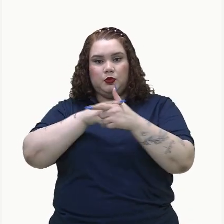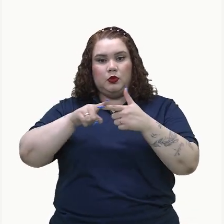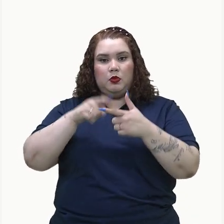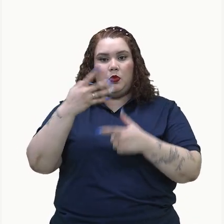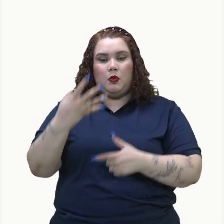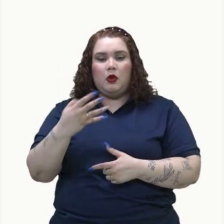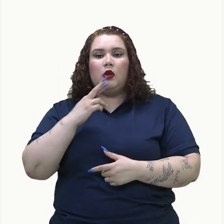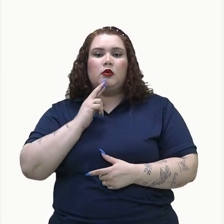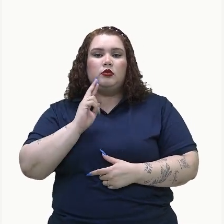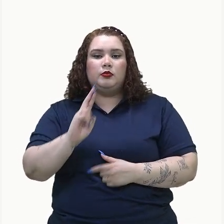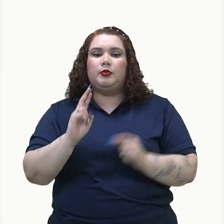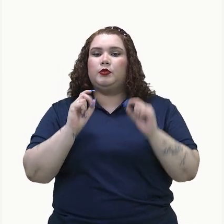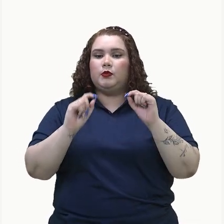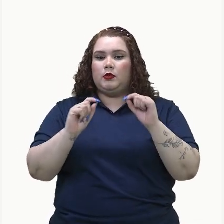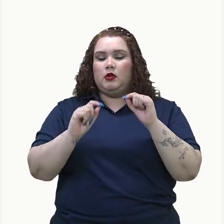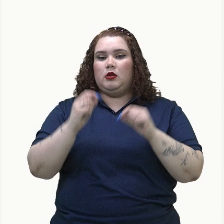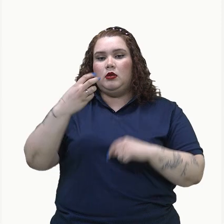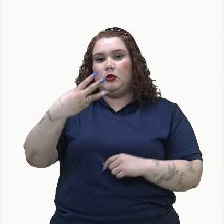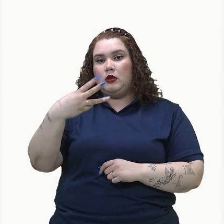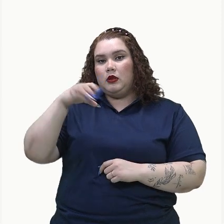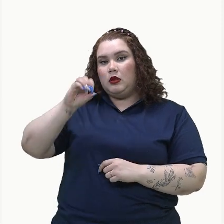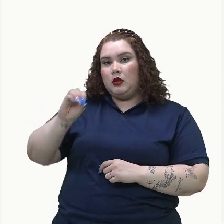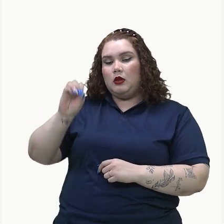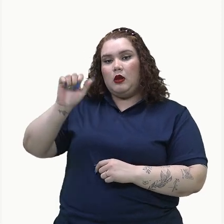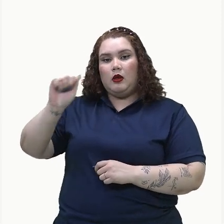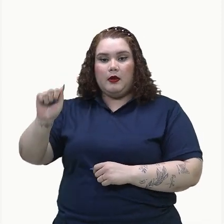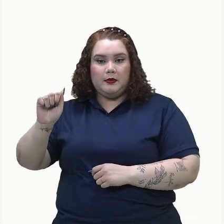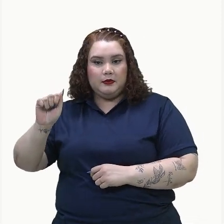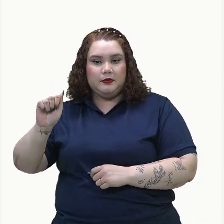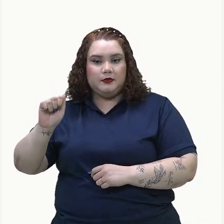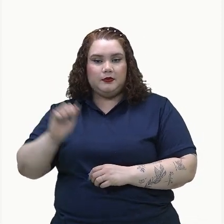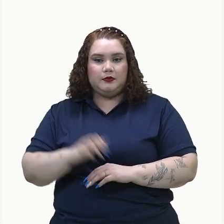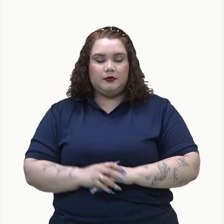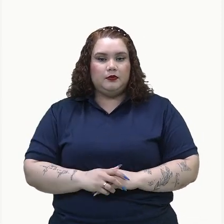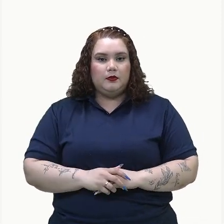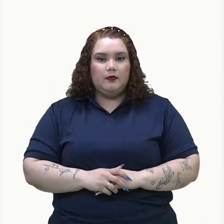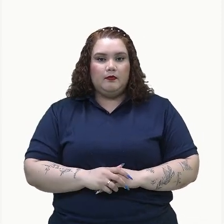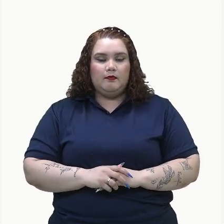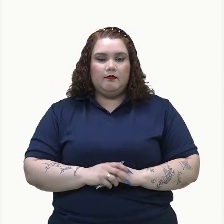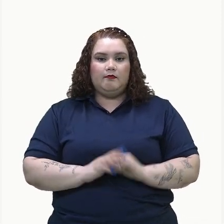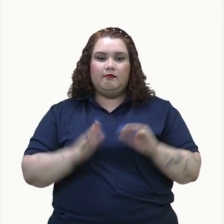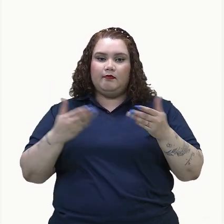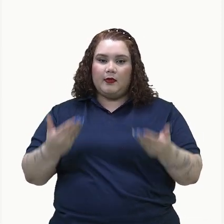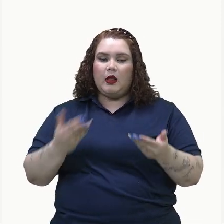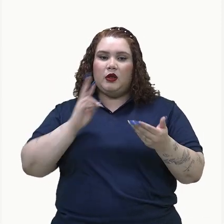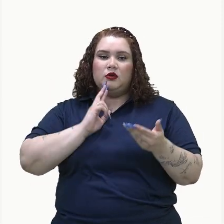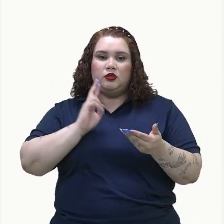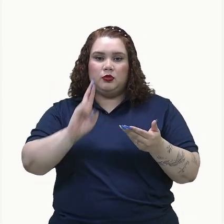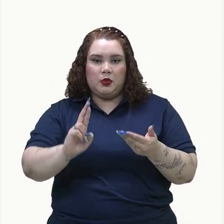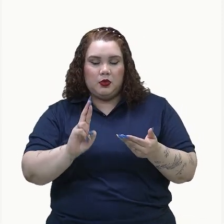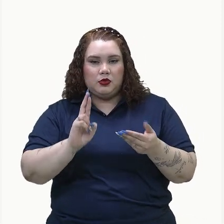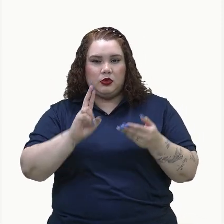aqui o I total é de 30 amperes. Está então a solução